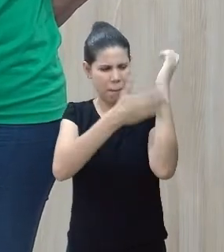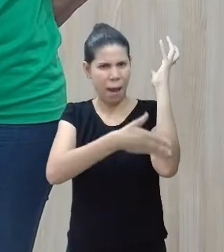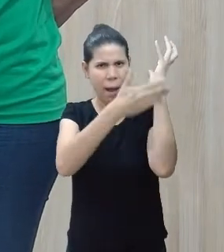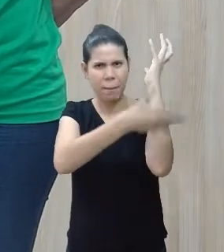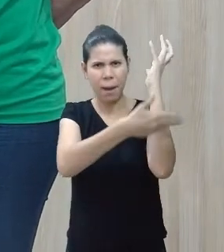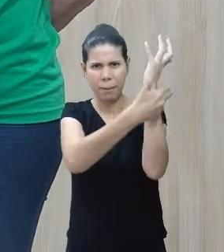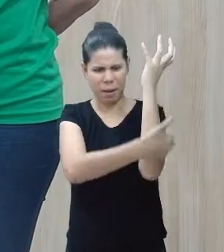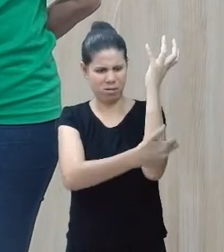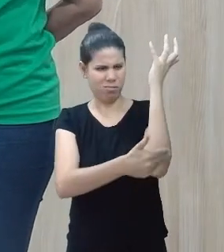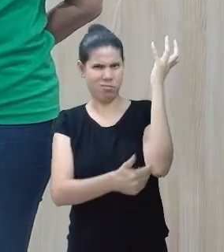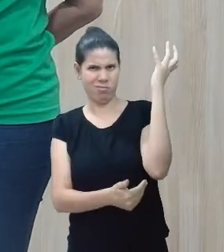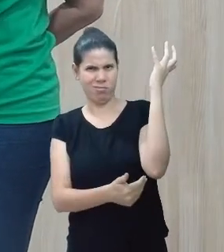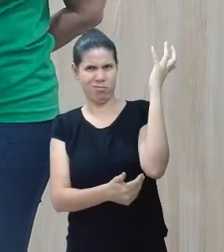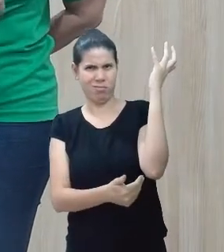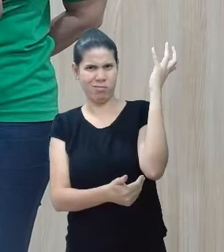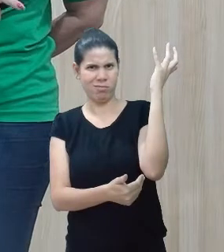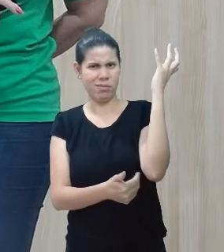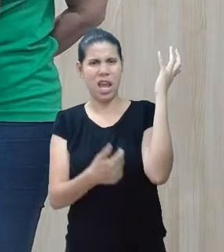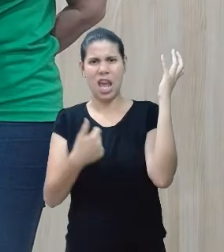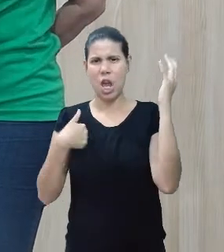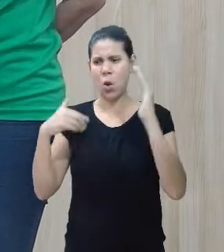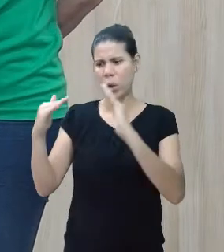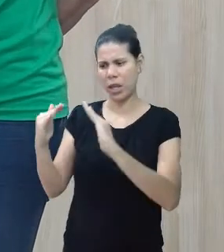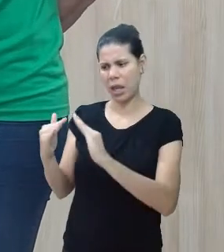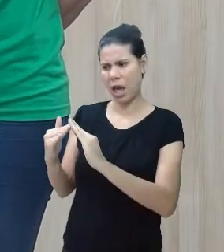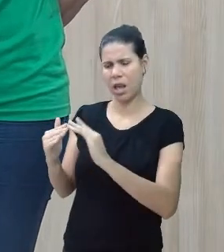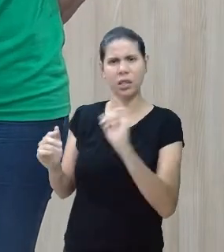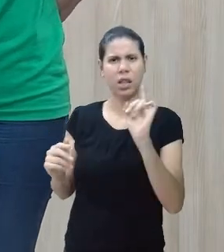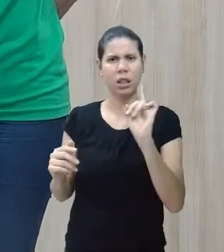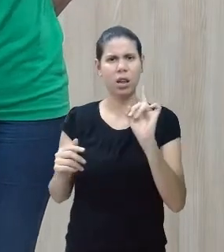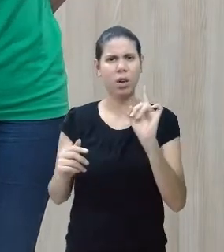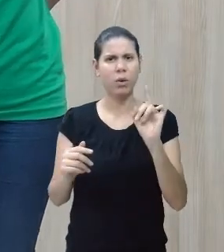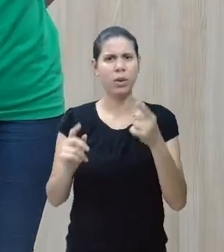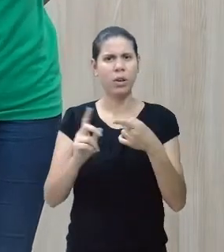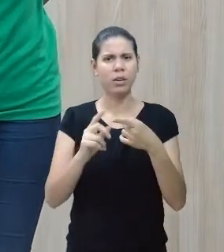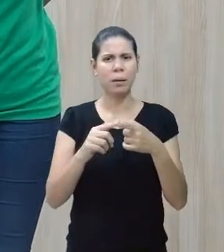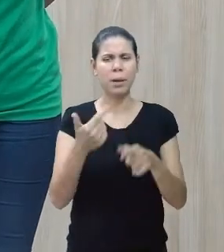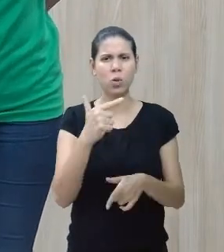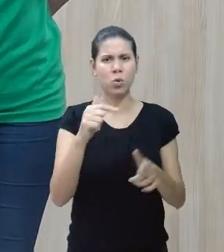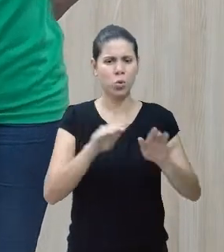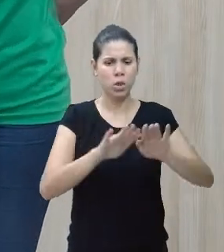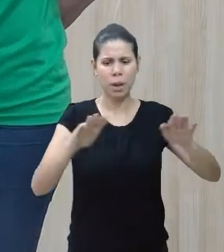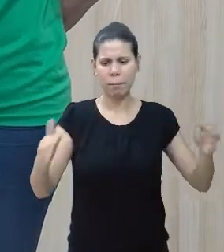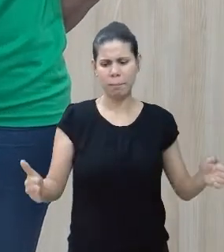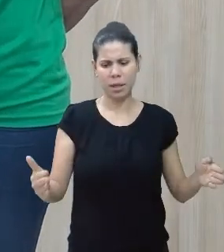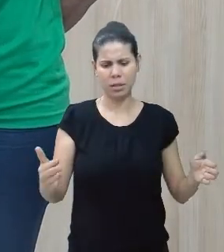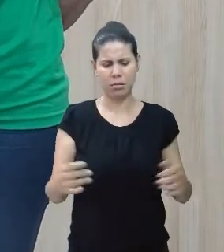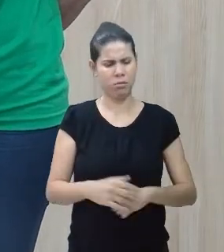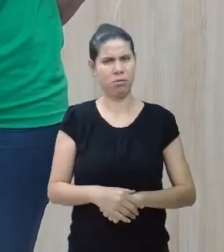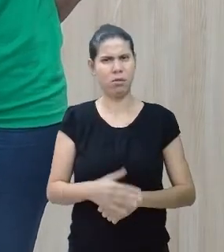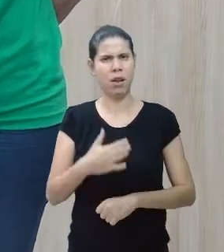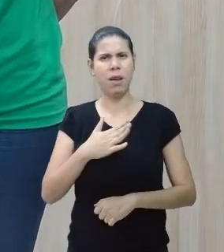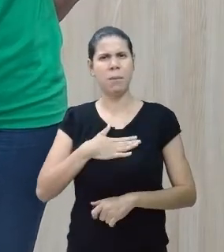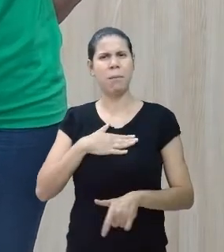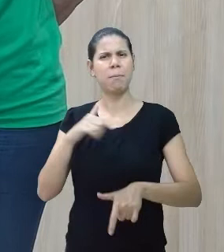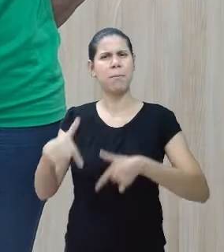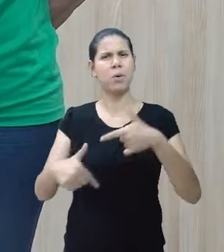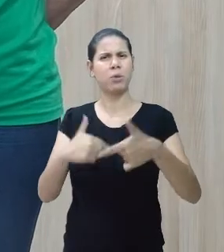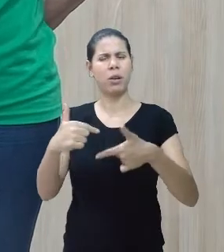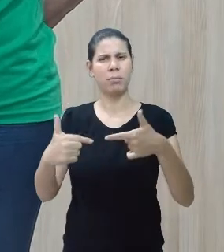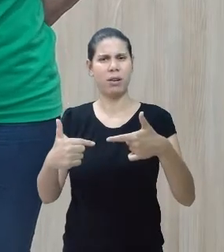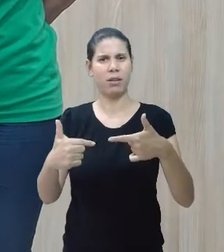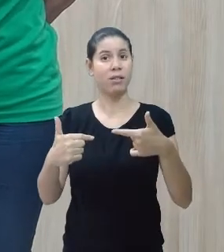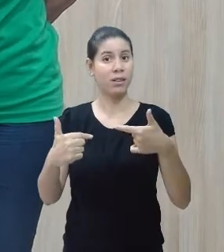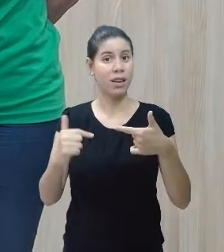não é? Mas eu não estava em casa, nem estava de frente a uma mesa. Eu estava no meu trabalho. Então, isso